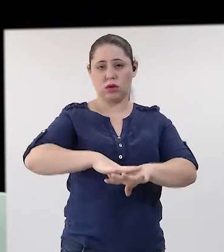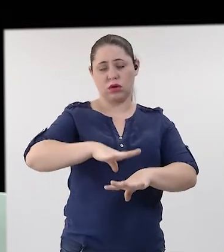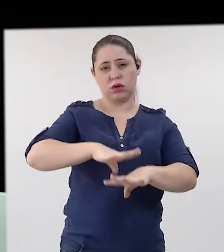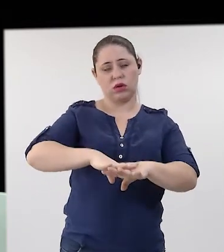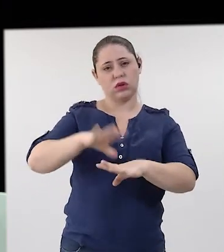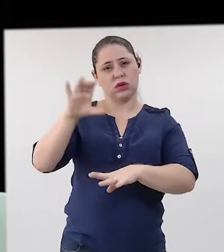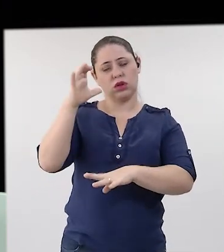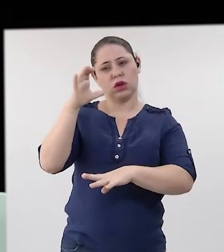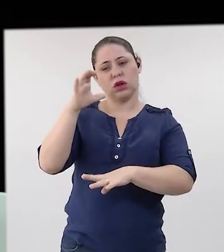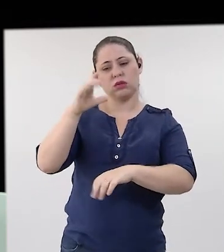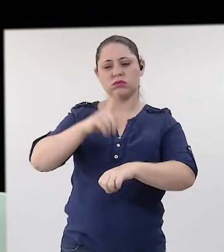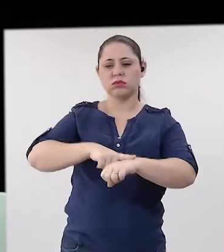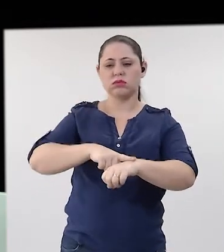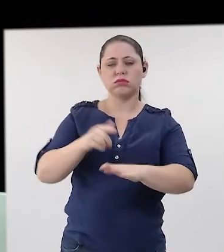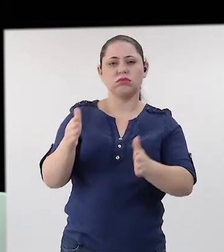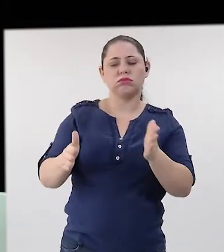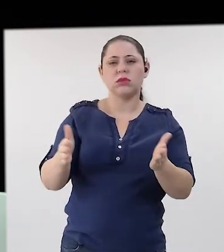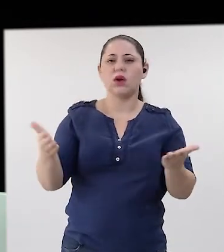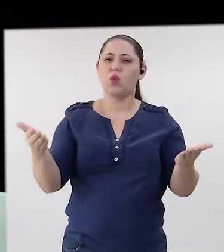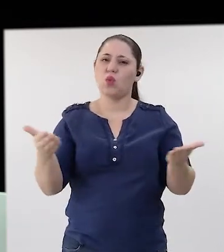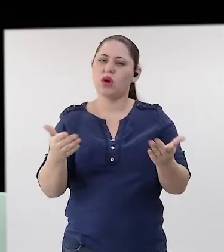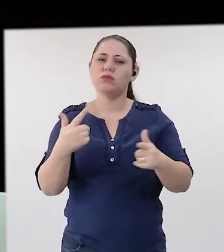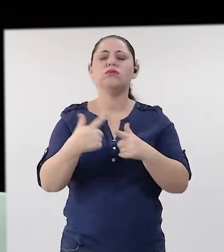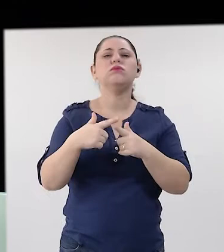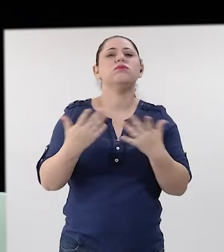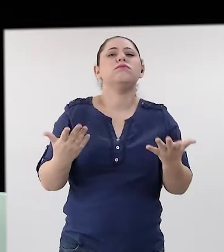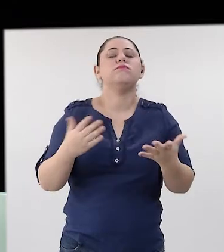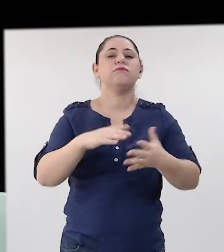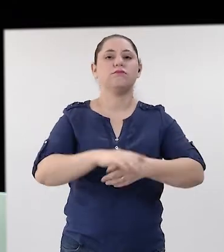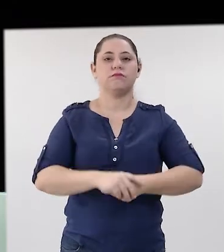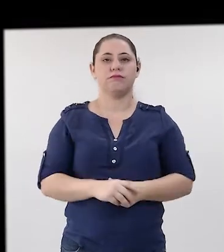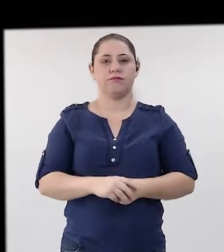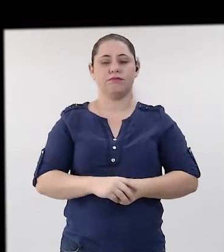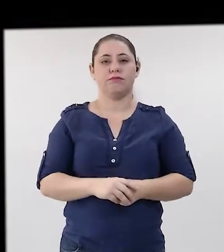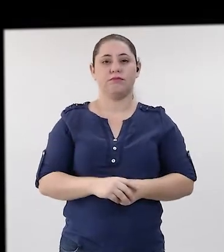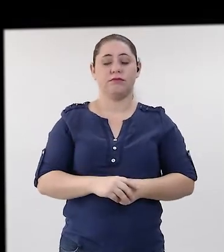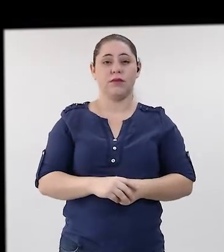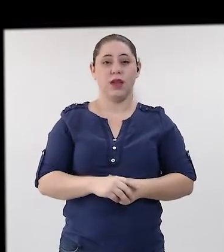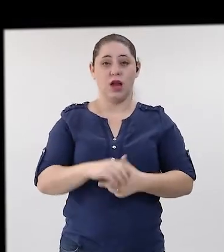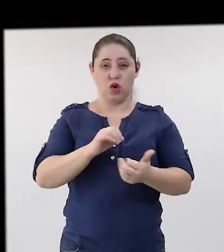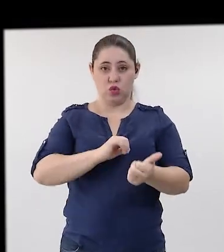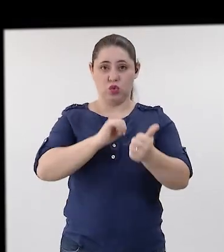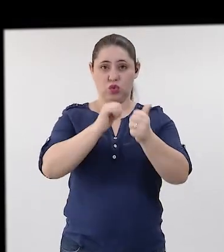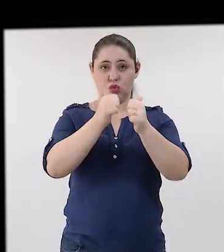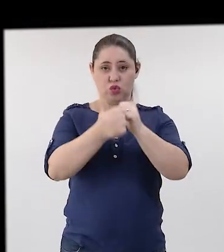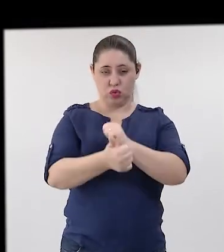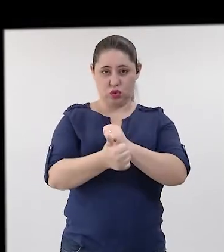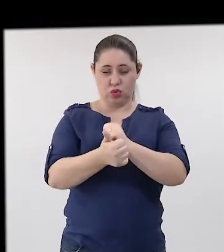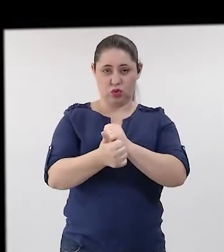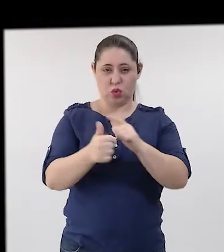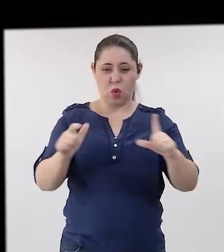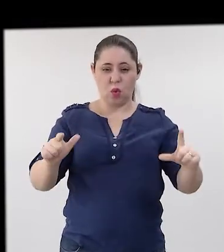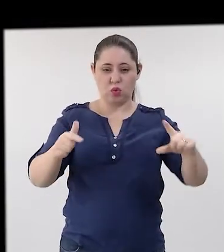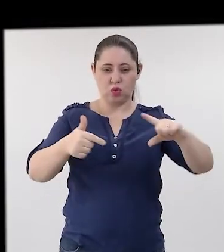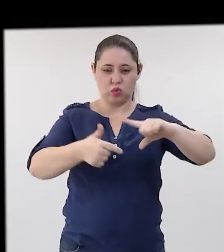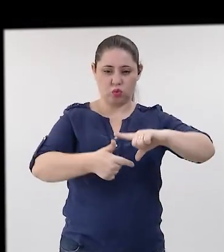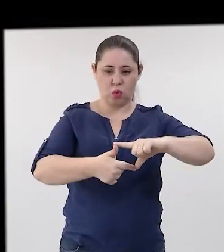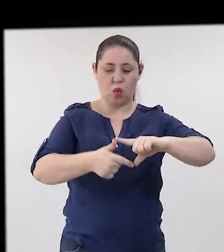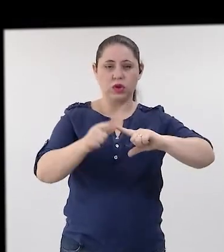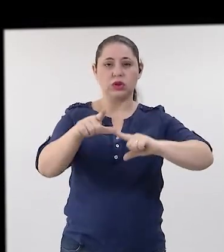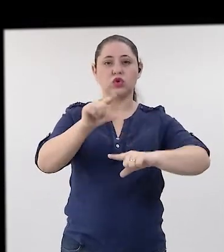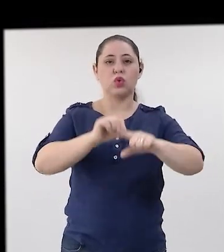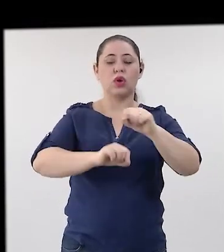elas apenas nesse momento? Por quê? A maratona, ela restringia que